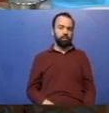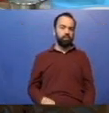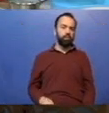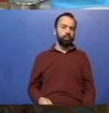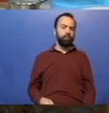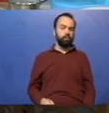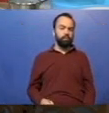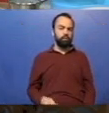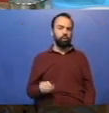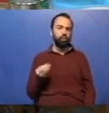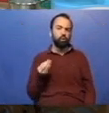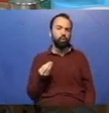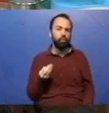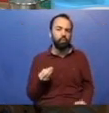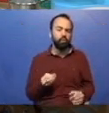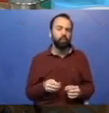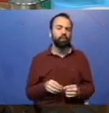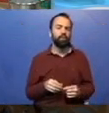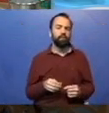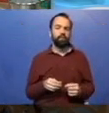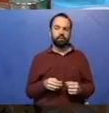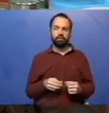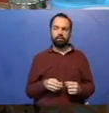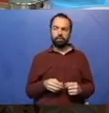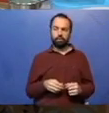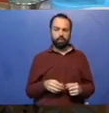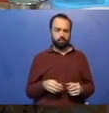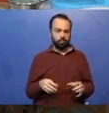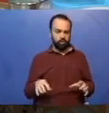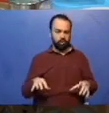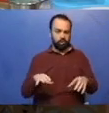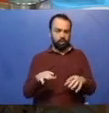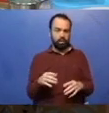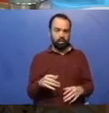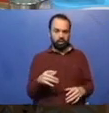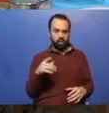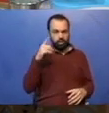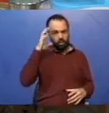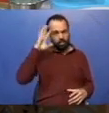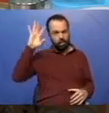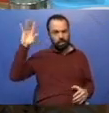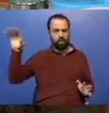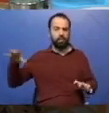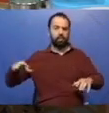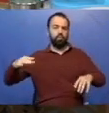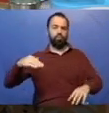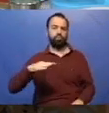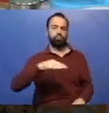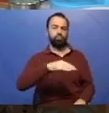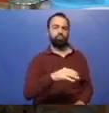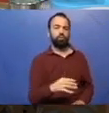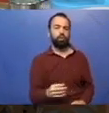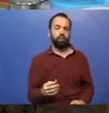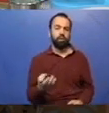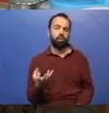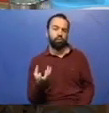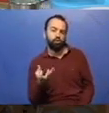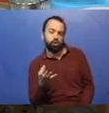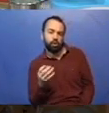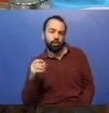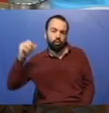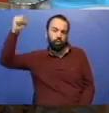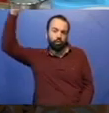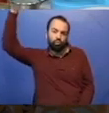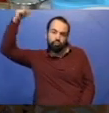professora? Essa água, vamos supor, tem os mares, os rios, os oceanos. Com o calor do